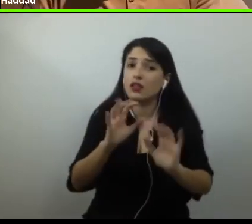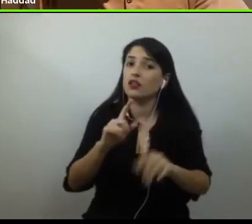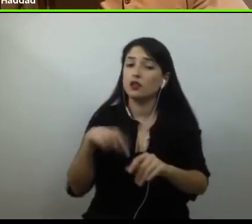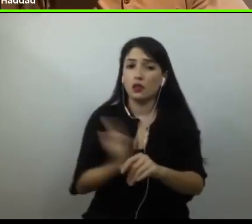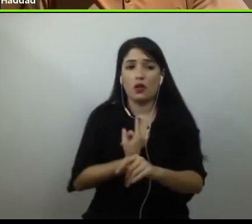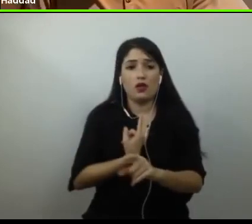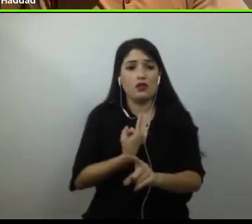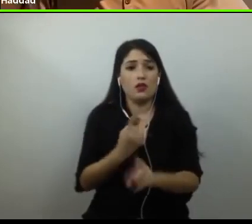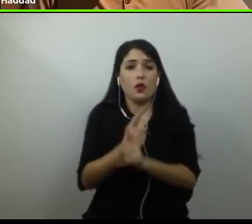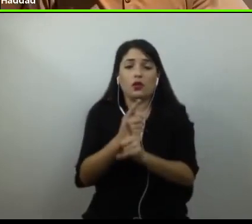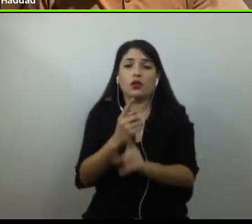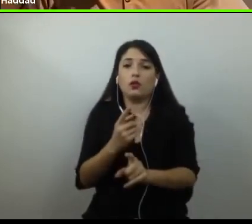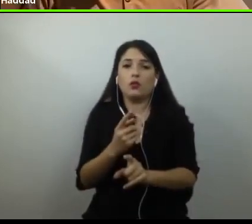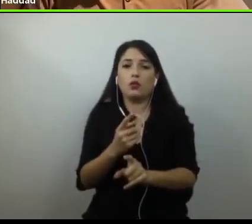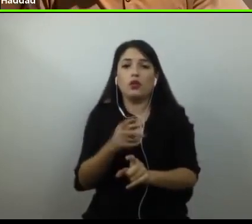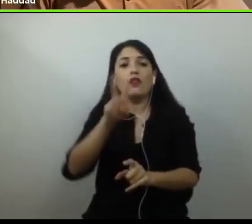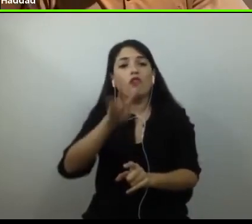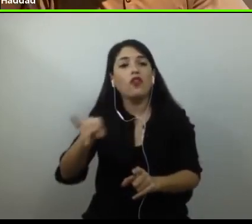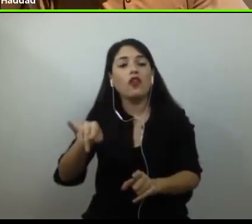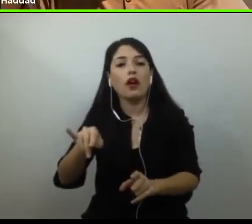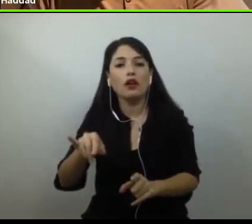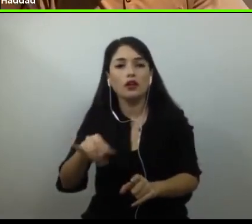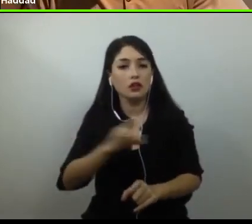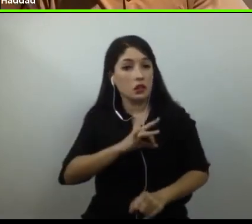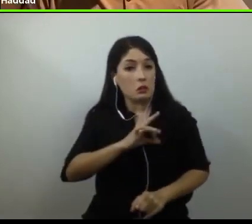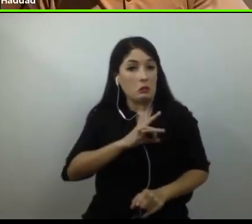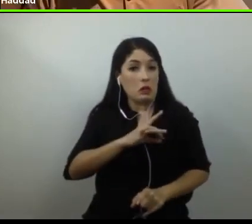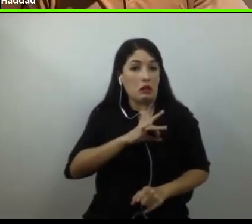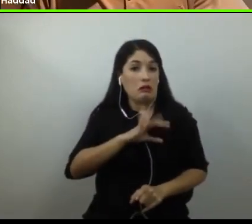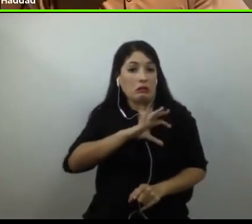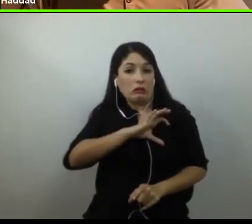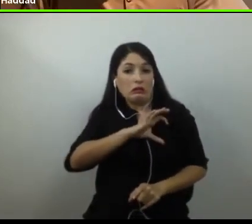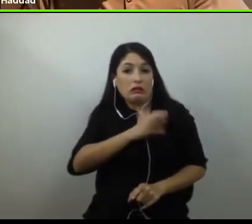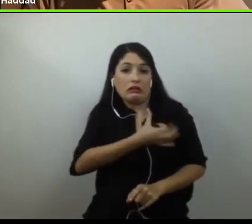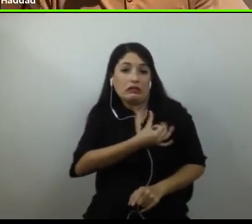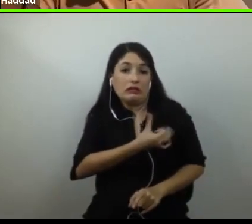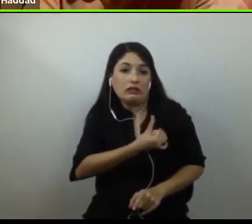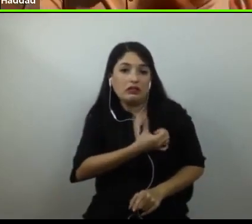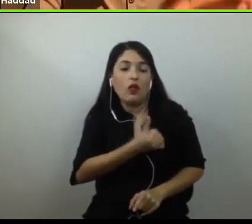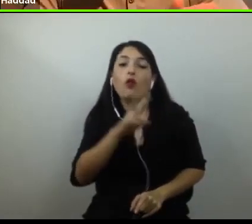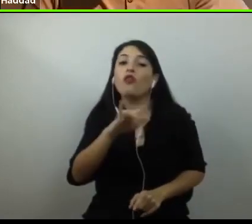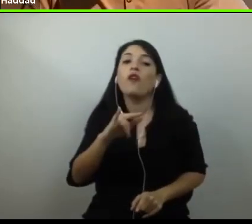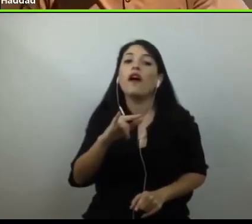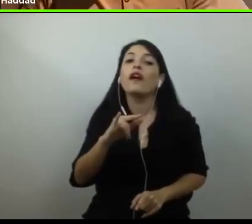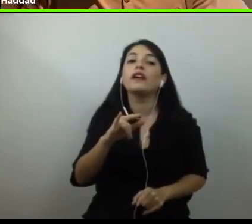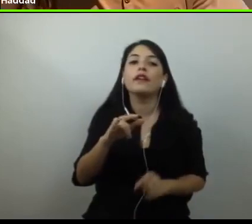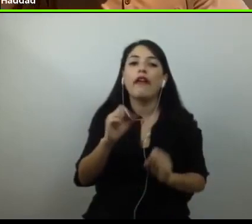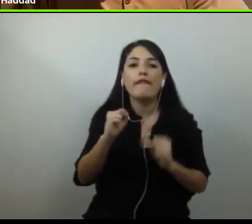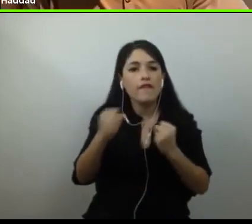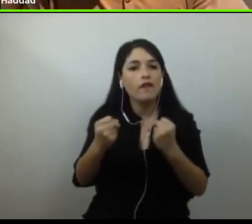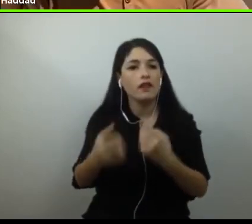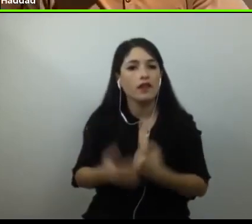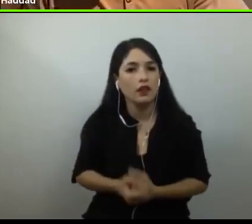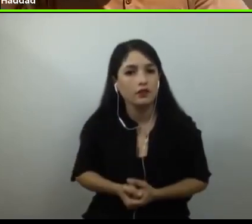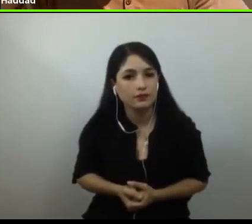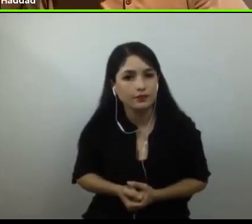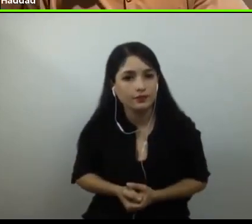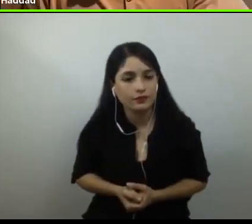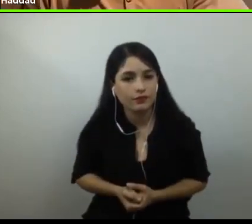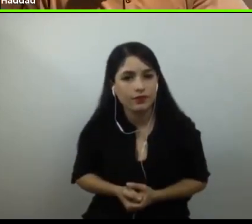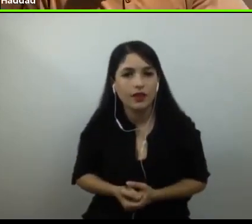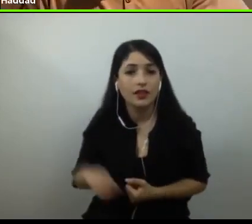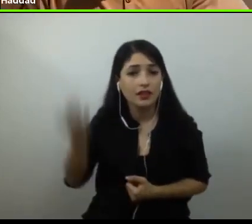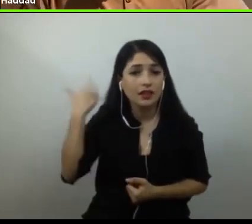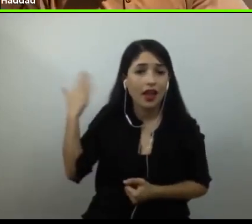acovardar ou vamos defender aquilo que inspirou a geração que lutou contra a ditadura